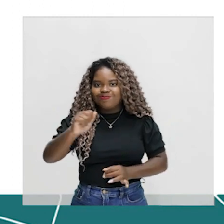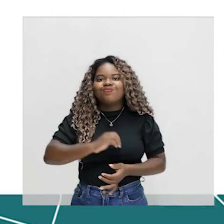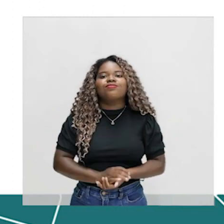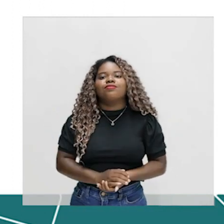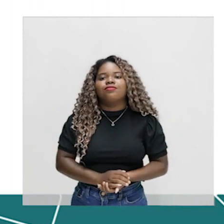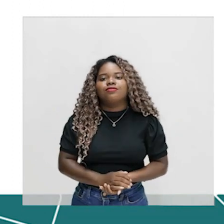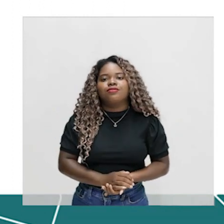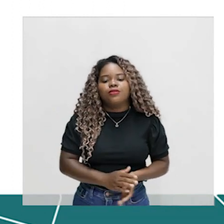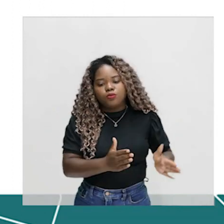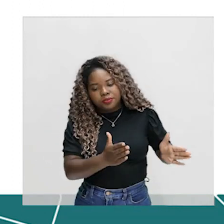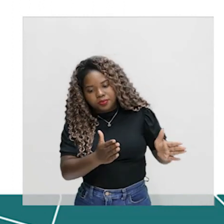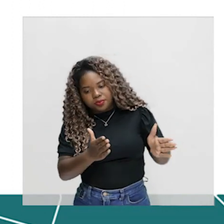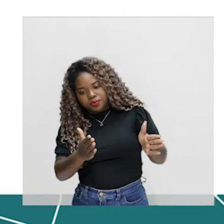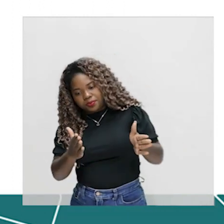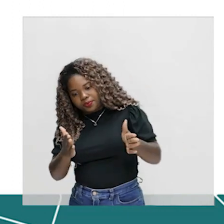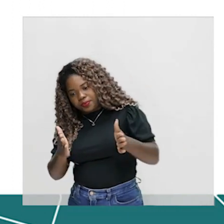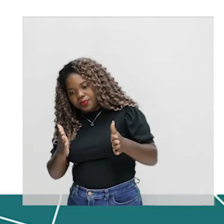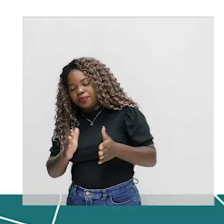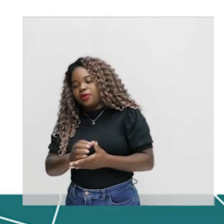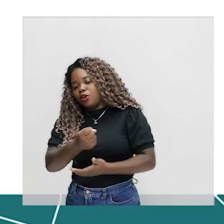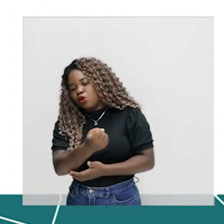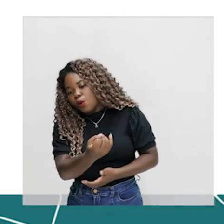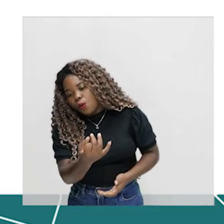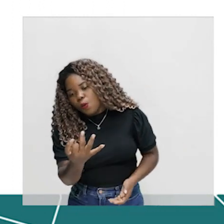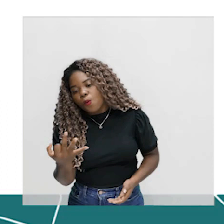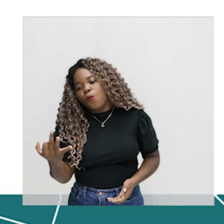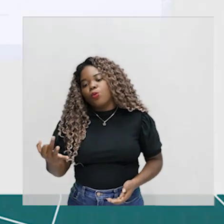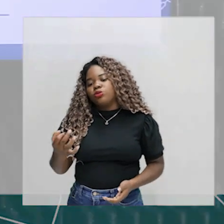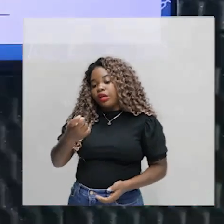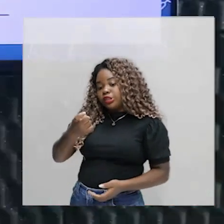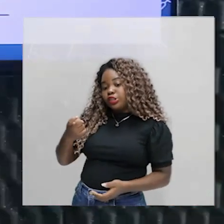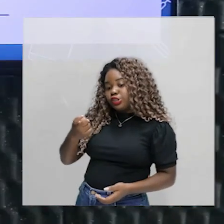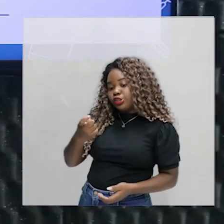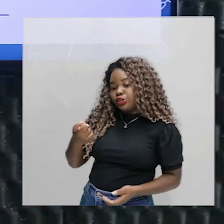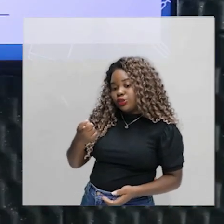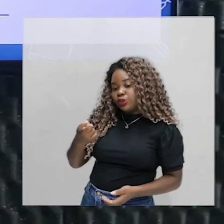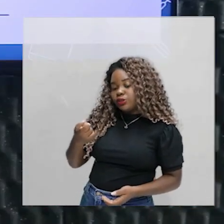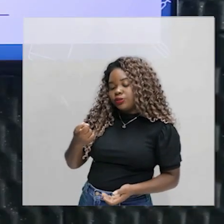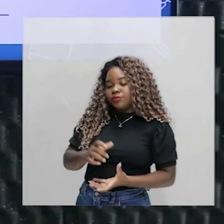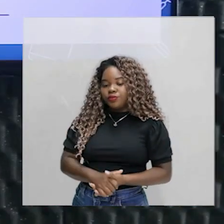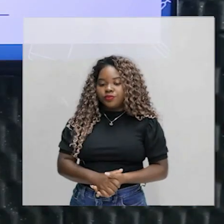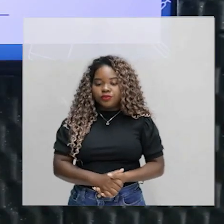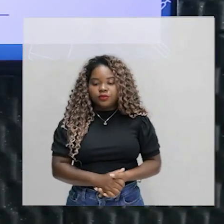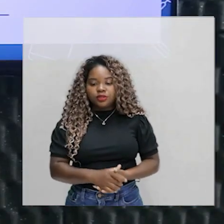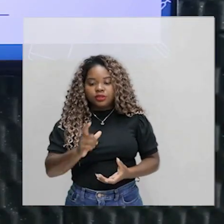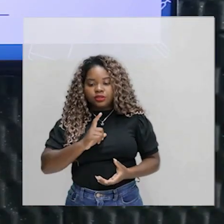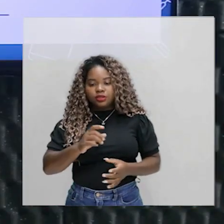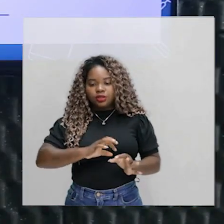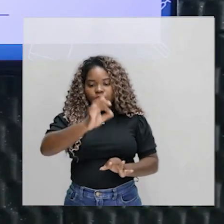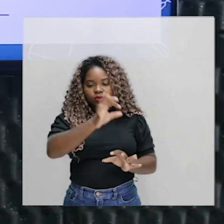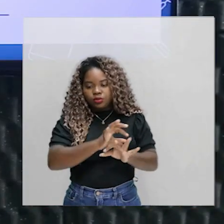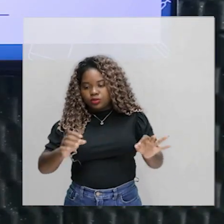tempos em tempos né o a quantidade x aliás de tempos em tempos que tá no eixo X